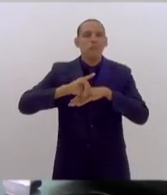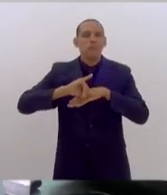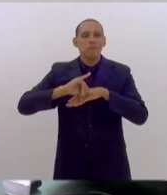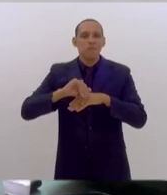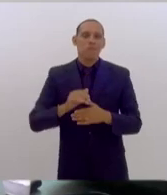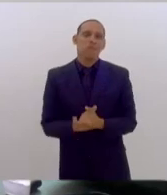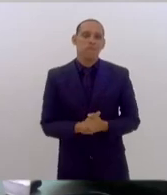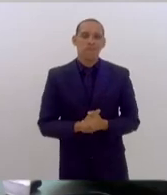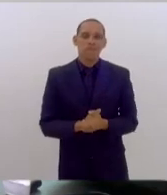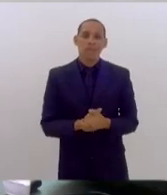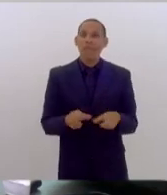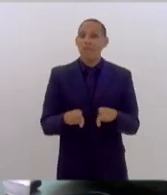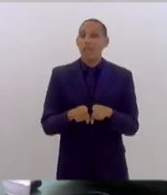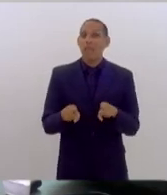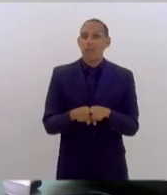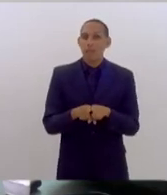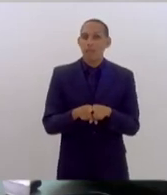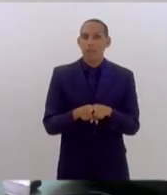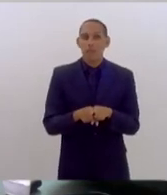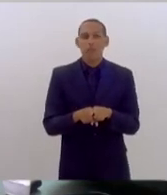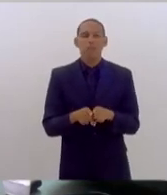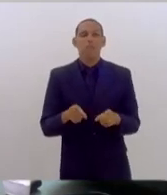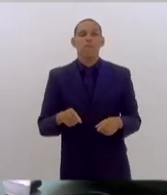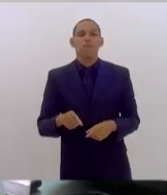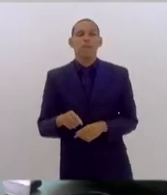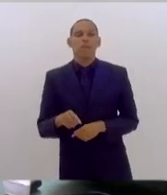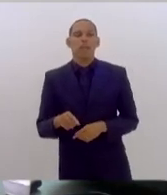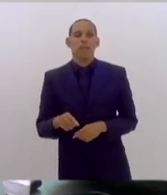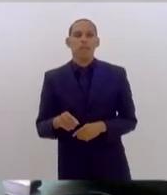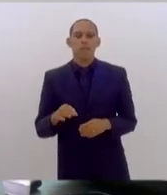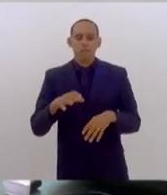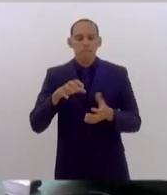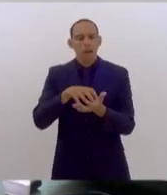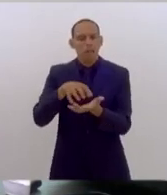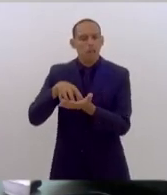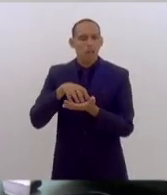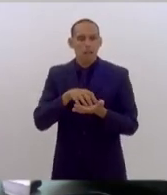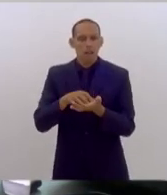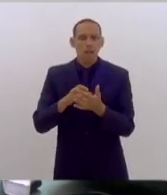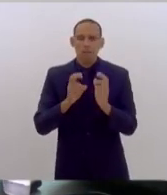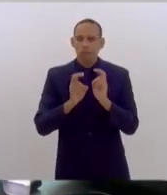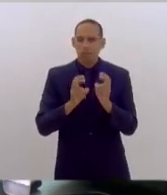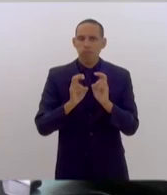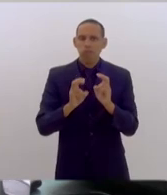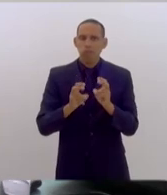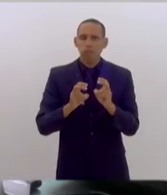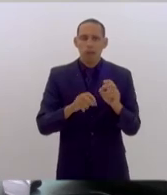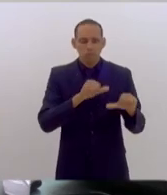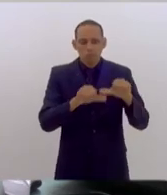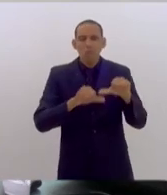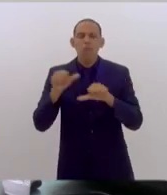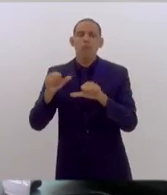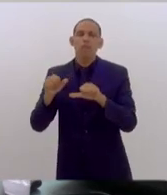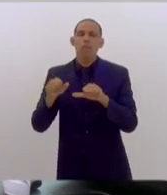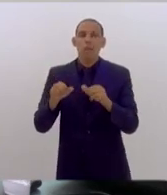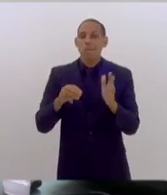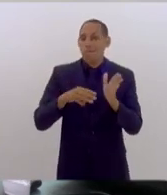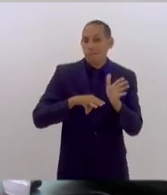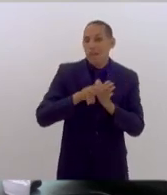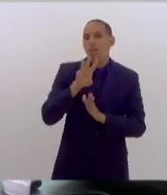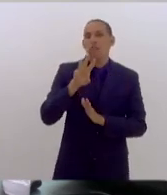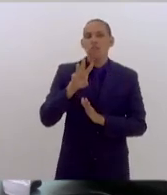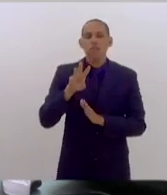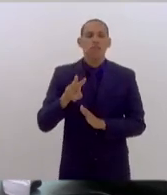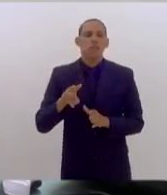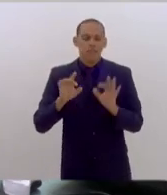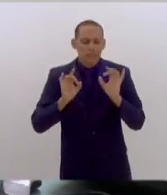é recriação do batalhão Ferroviário investimento Permanente em efetivo e qualificação desenvolvimento e metodologia específica no